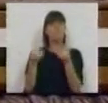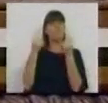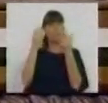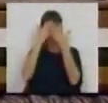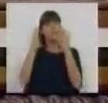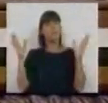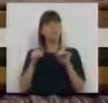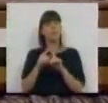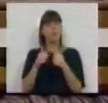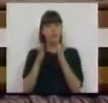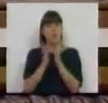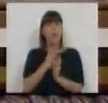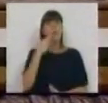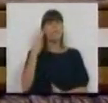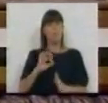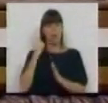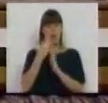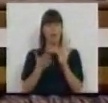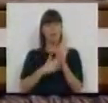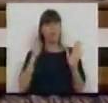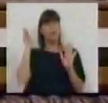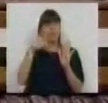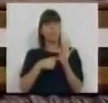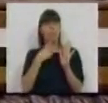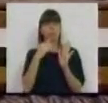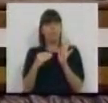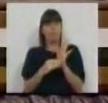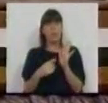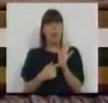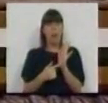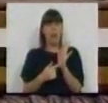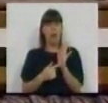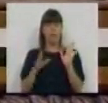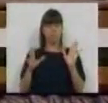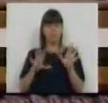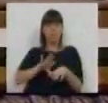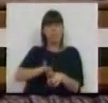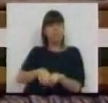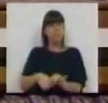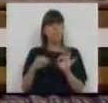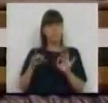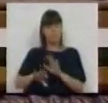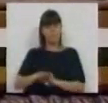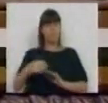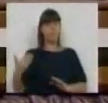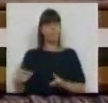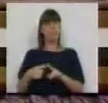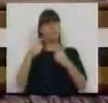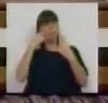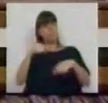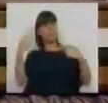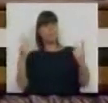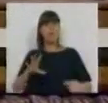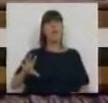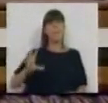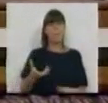da democracia inteira que a Constituição da República consagra. A tragédia que a direita anuncia